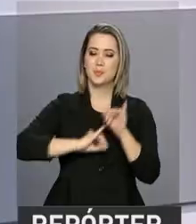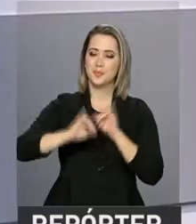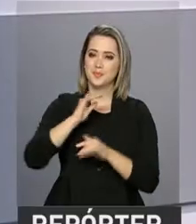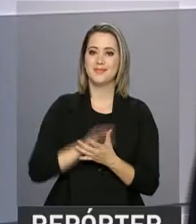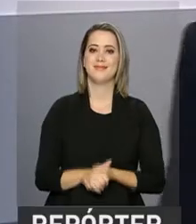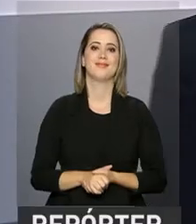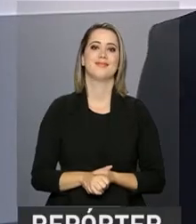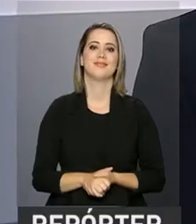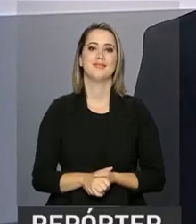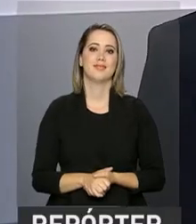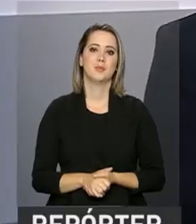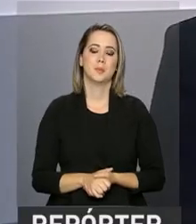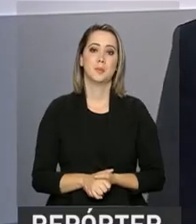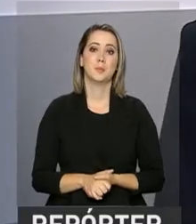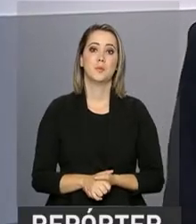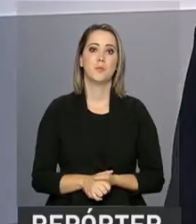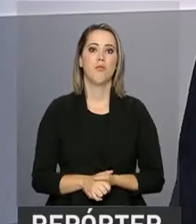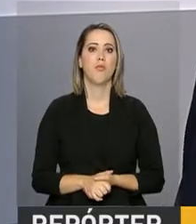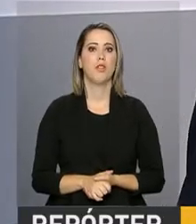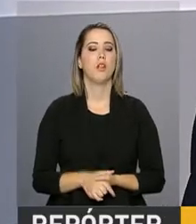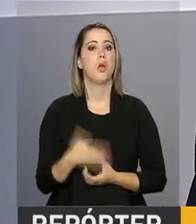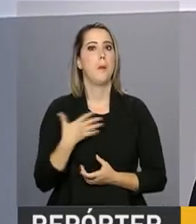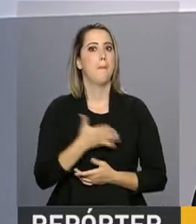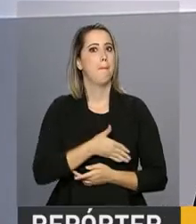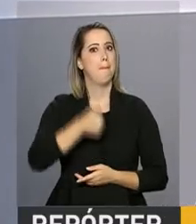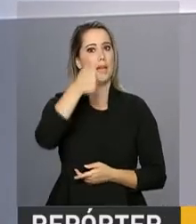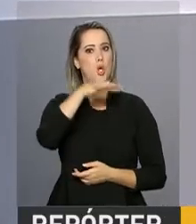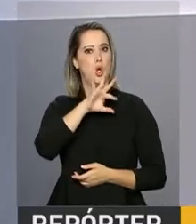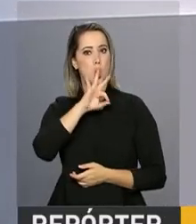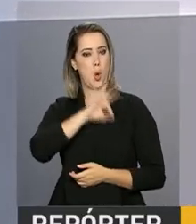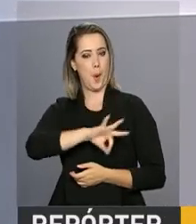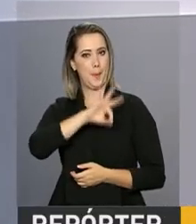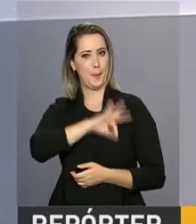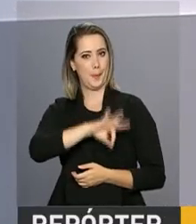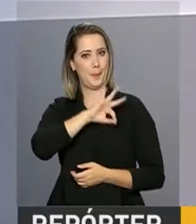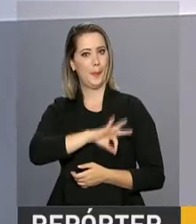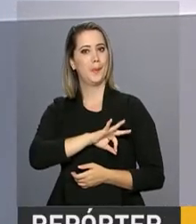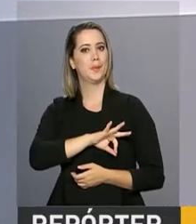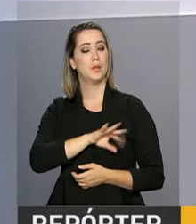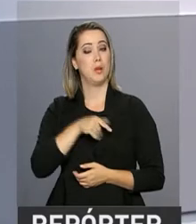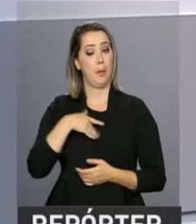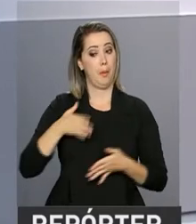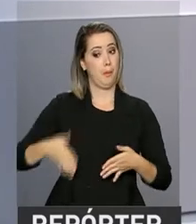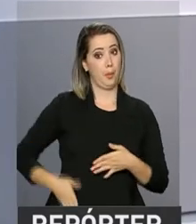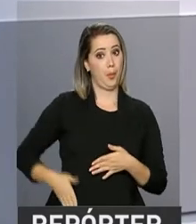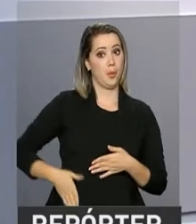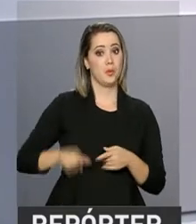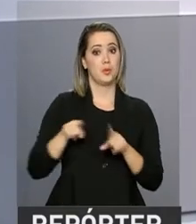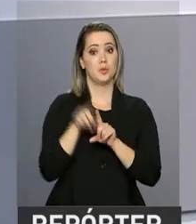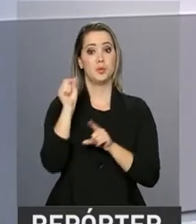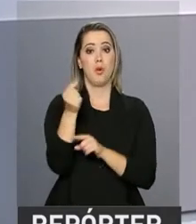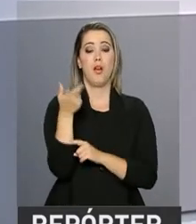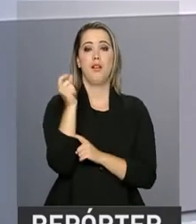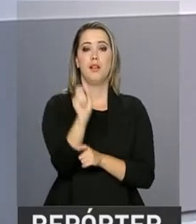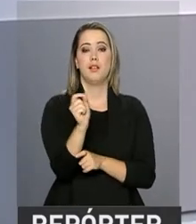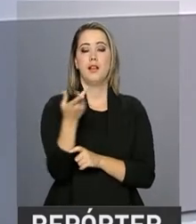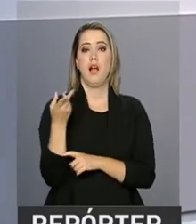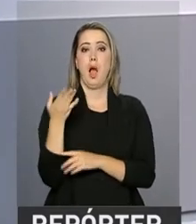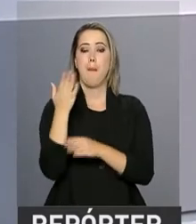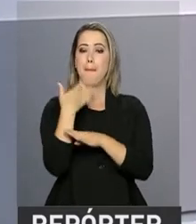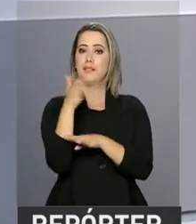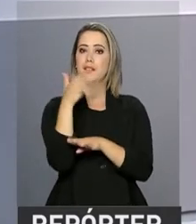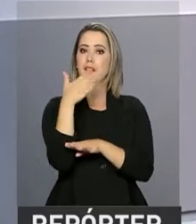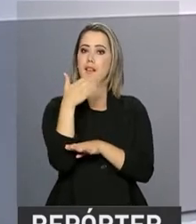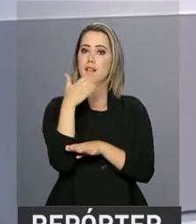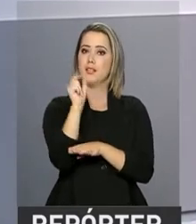informações. Alívio para o bolso dos consumidores. A bandeira tarifária da conta de energia elétrica para o mês de junho será